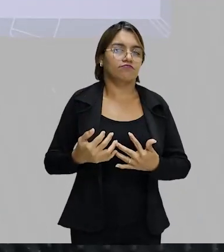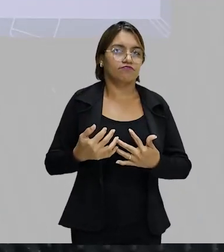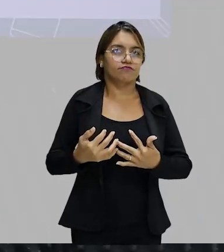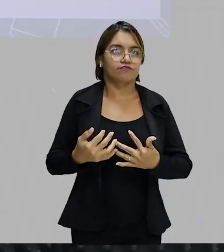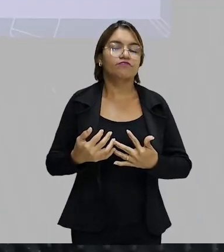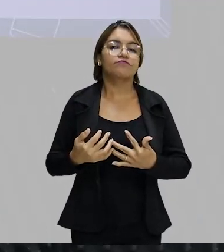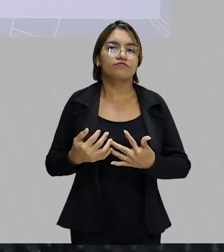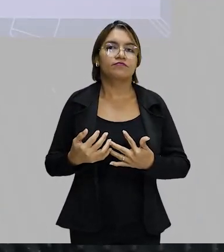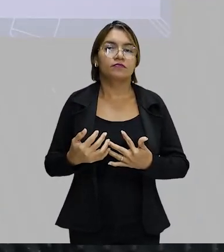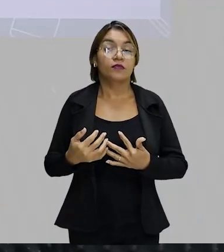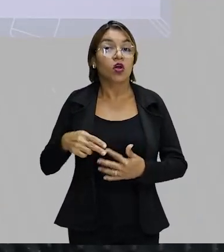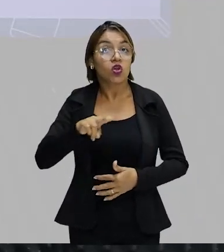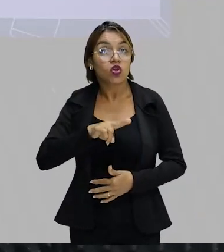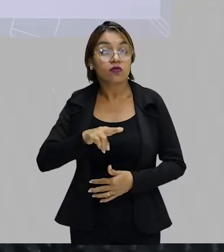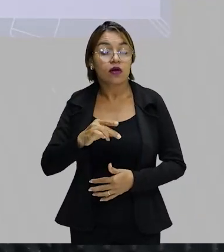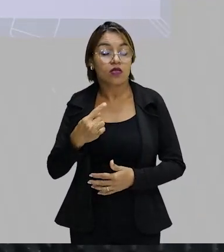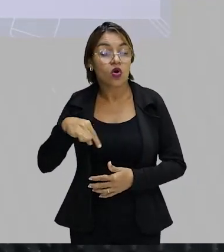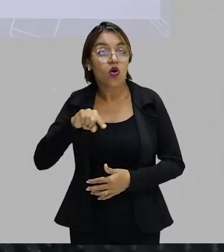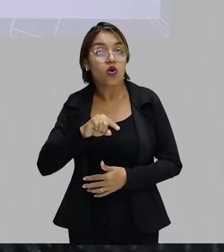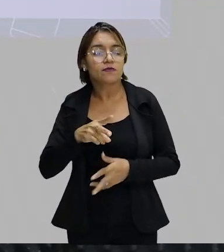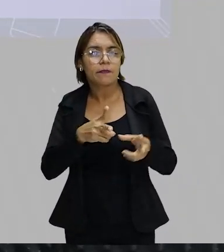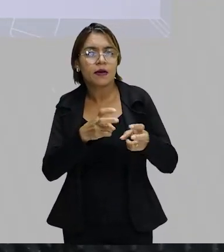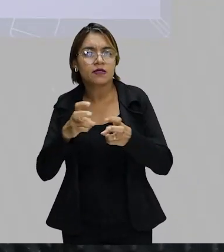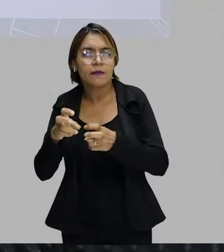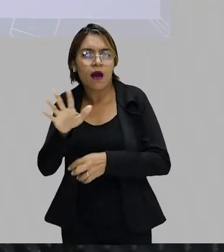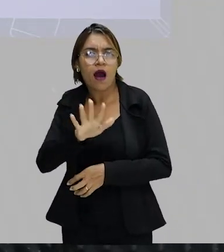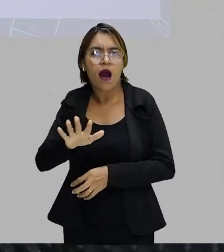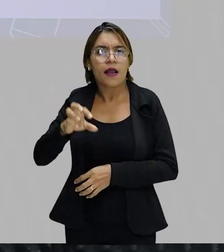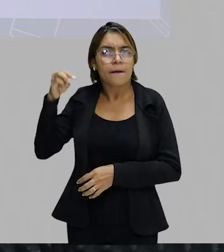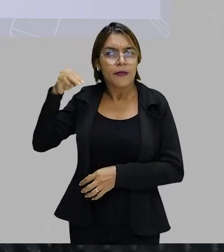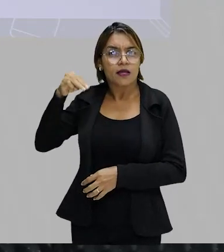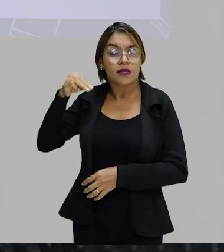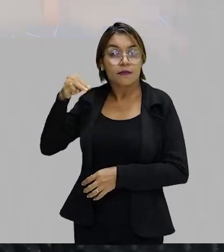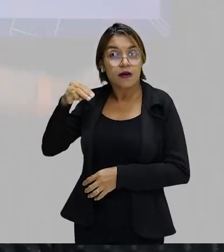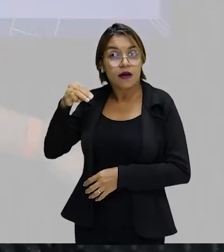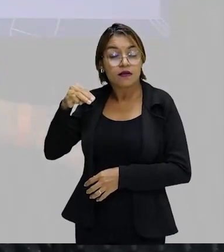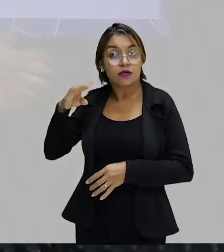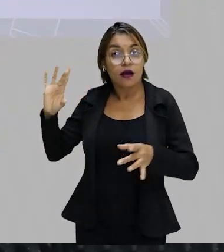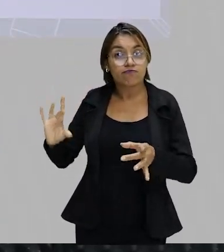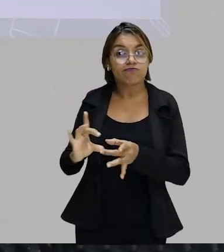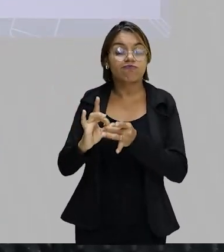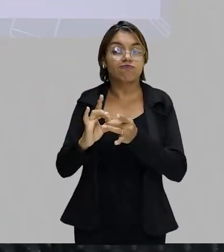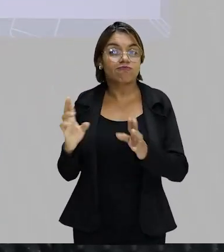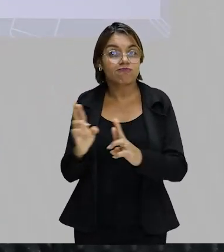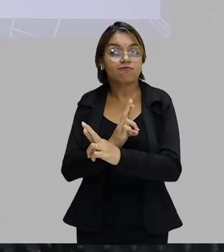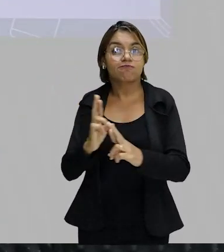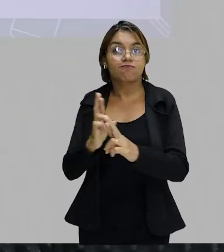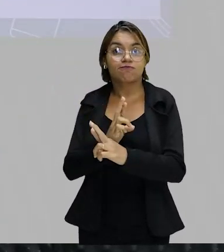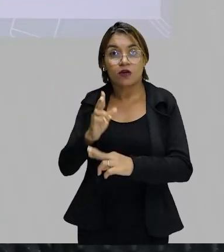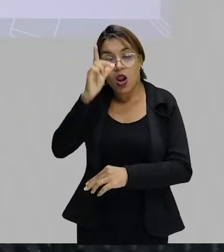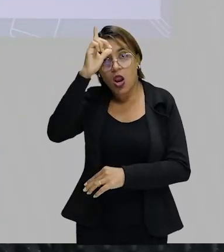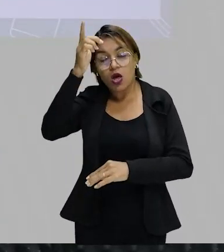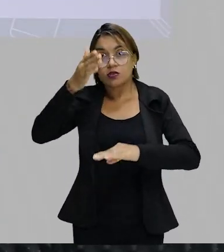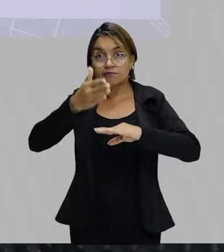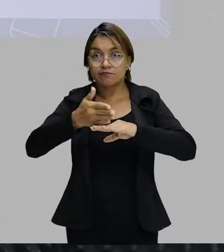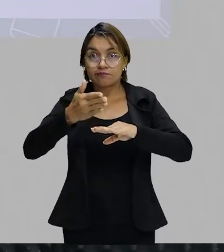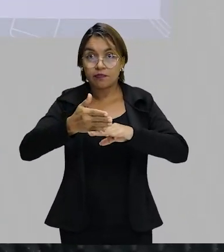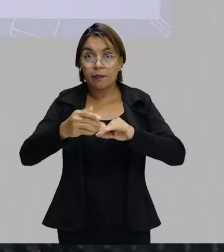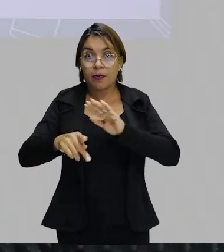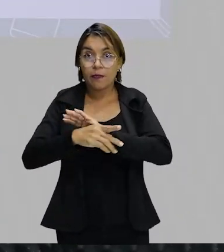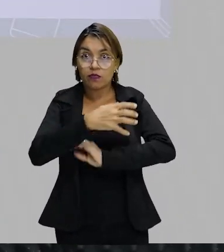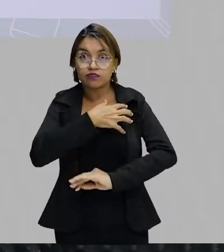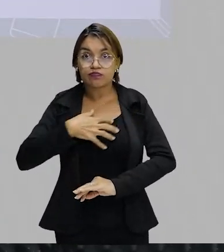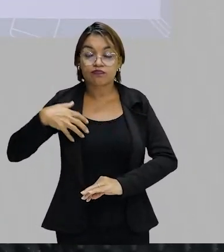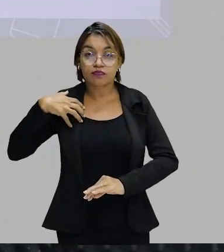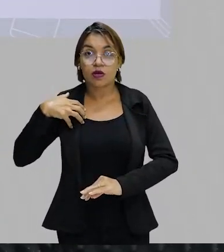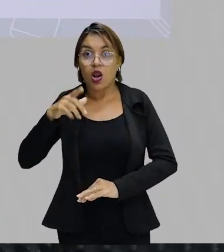matemática, perceba? E isso é uma diferenciação em relação à lógica clássica filosófica aristotélica. Correto? Perceba que na lógica